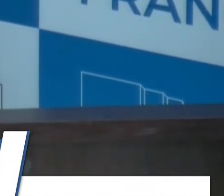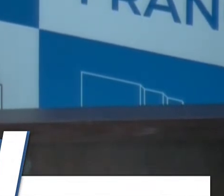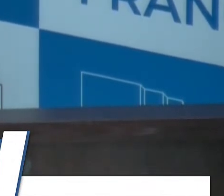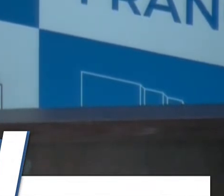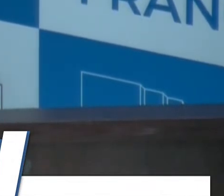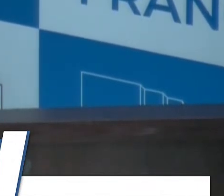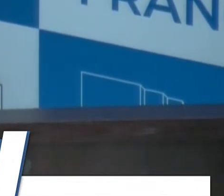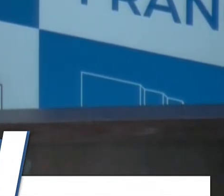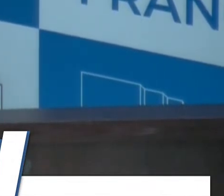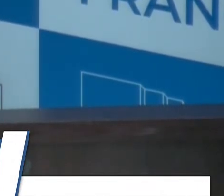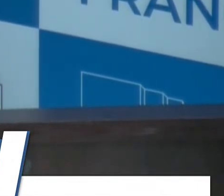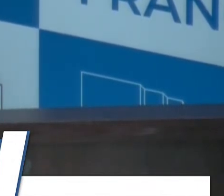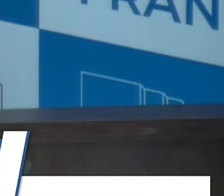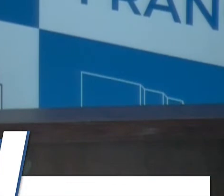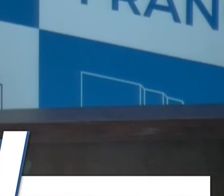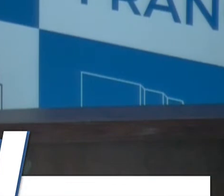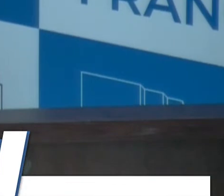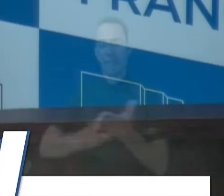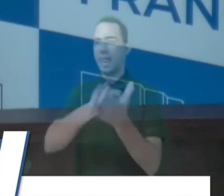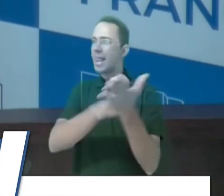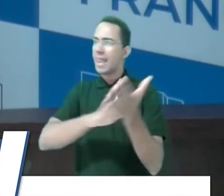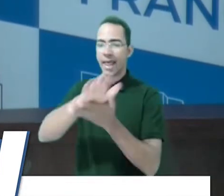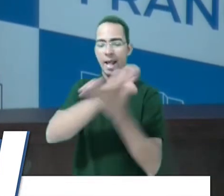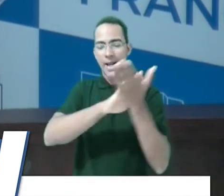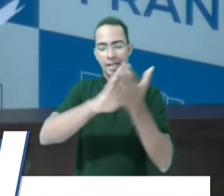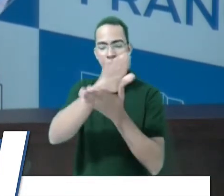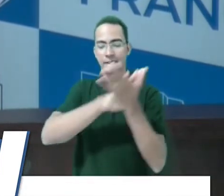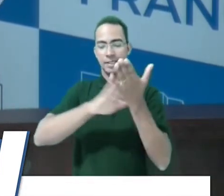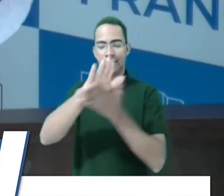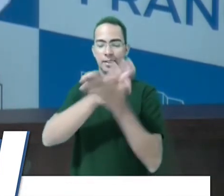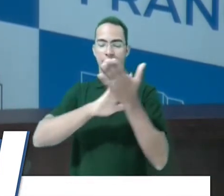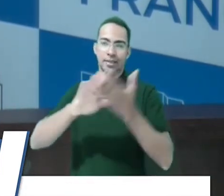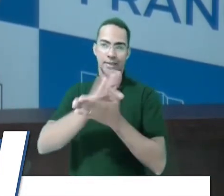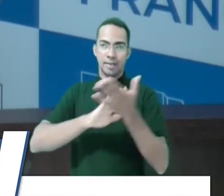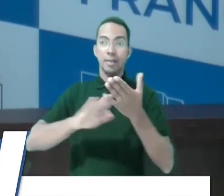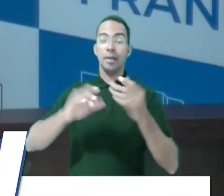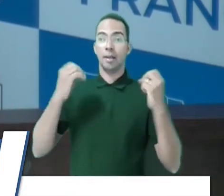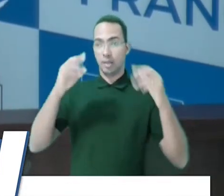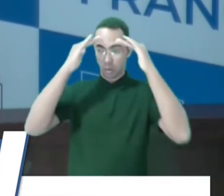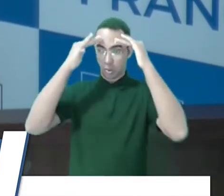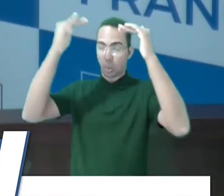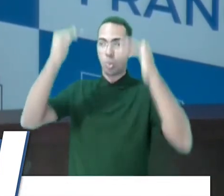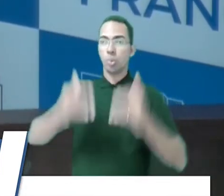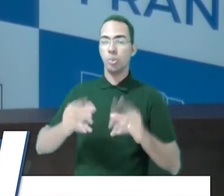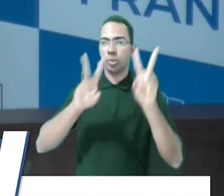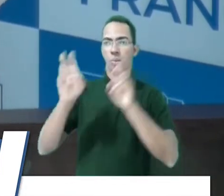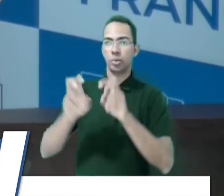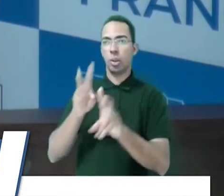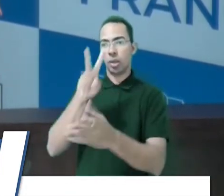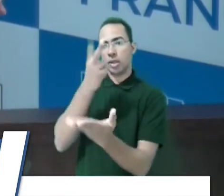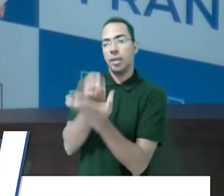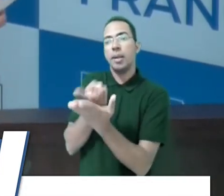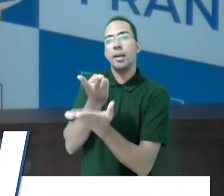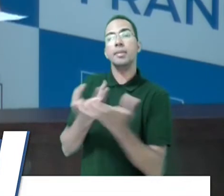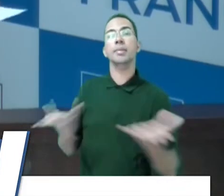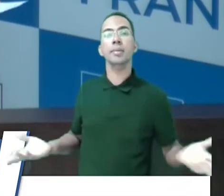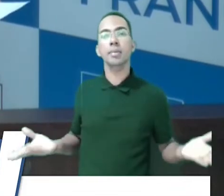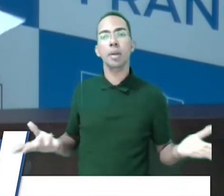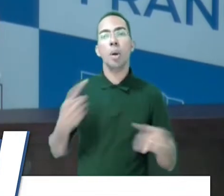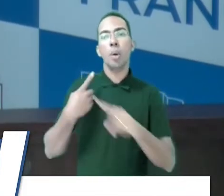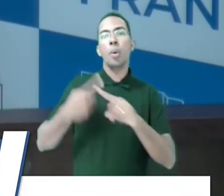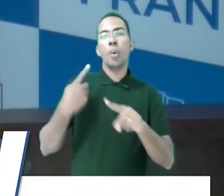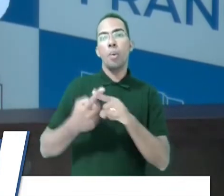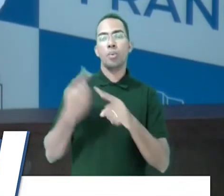e nada se resolve. E nada se resolve a respeito das internações. Né? Porque